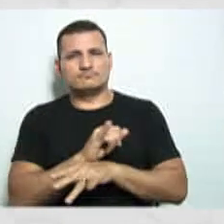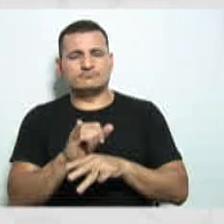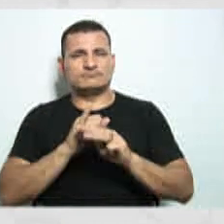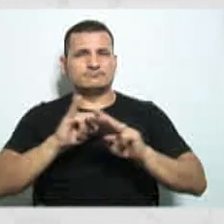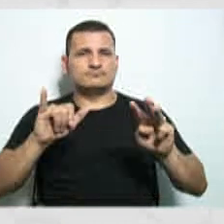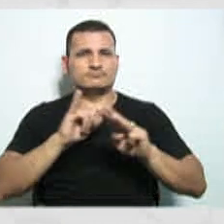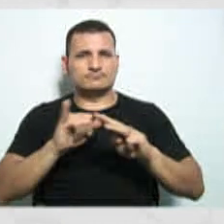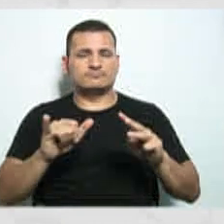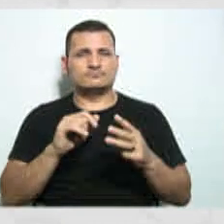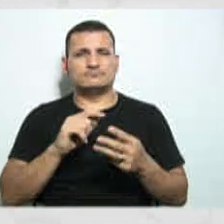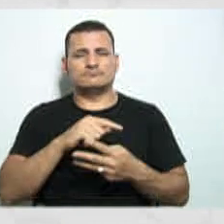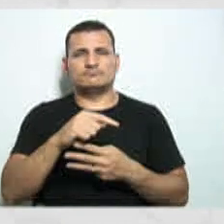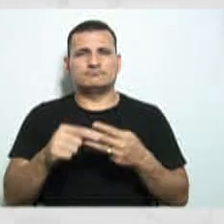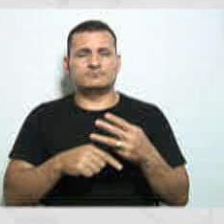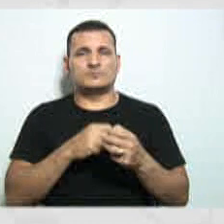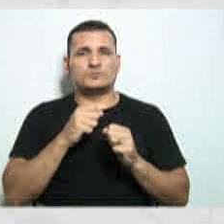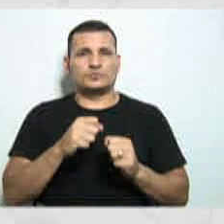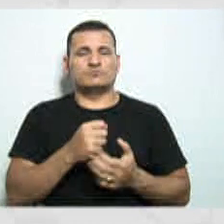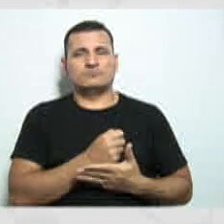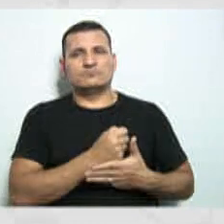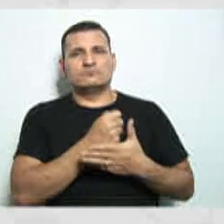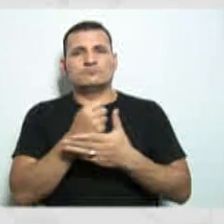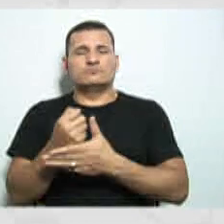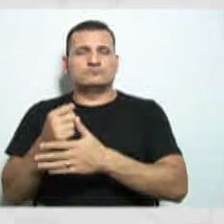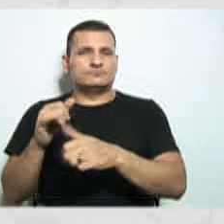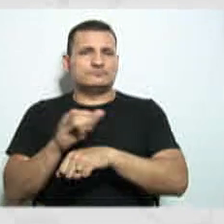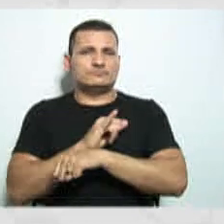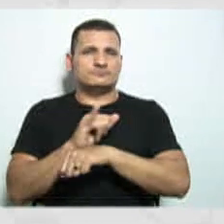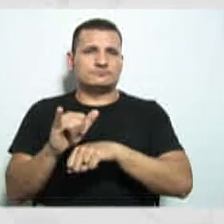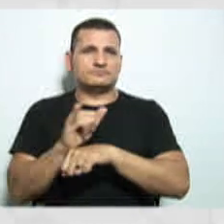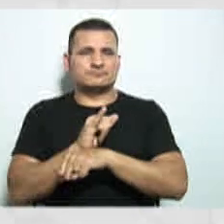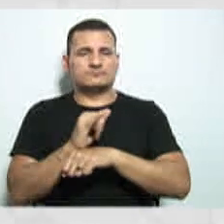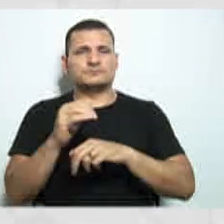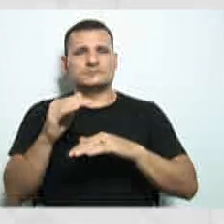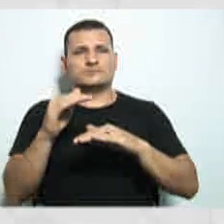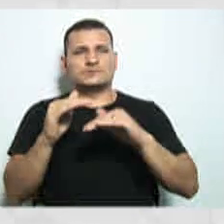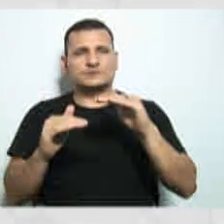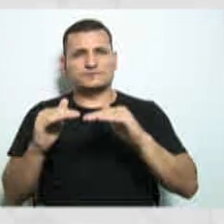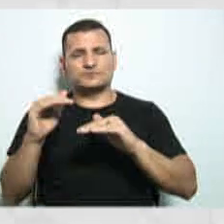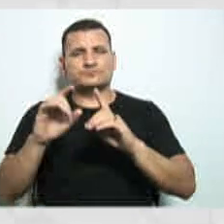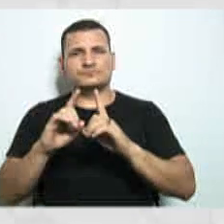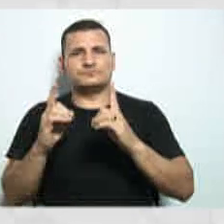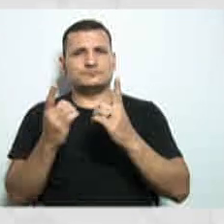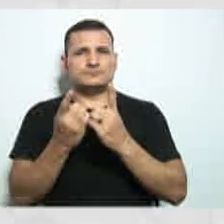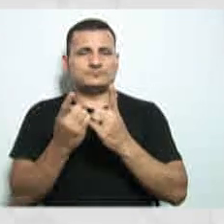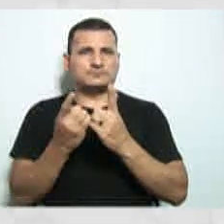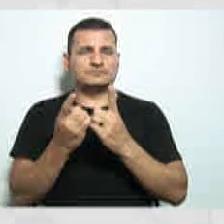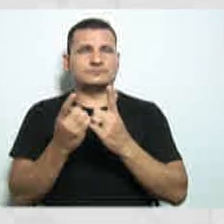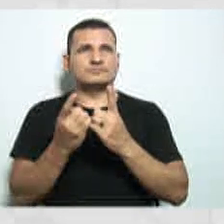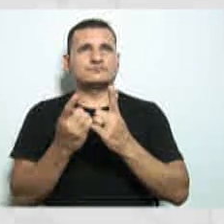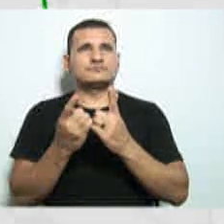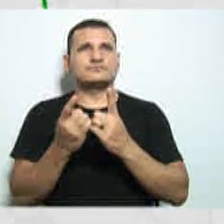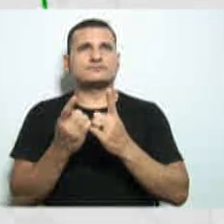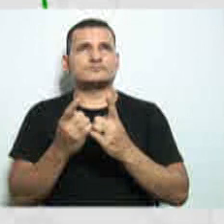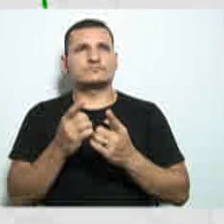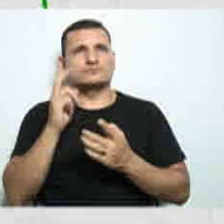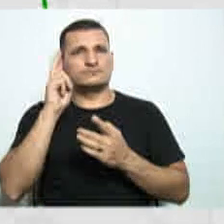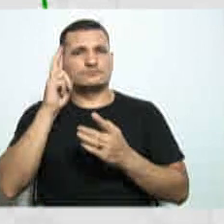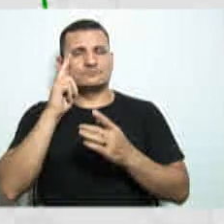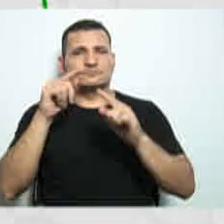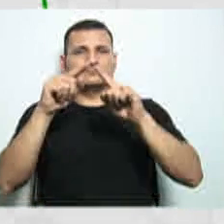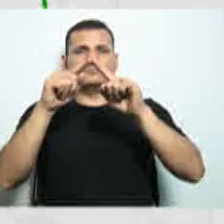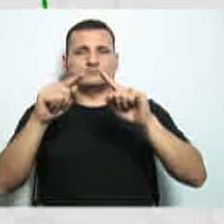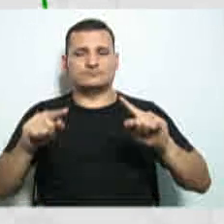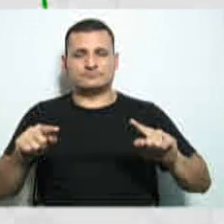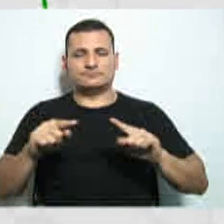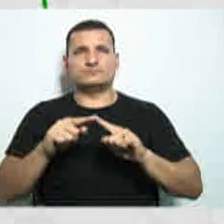né, de modo que elas possam apoiar a estratégia em nível de departamento ou unidade de negócio. Relembrando a pirâmide para